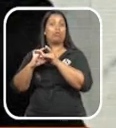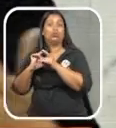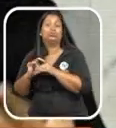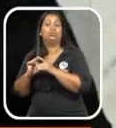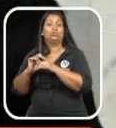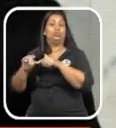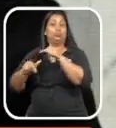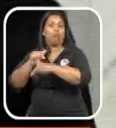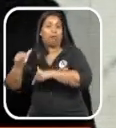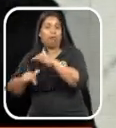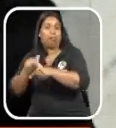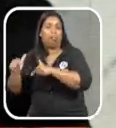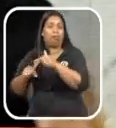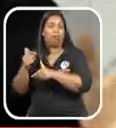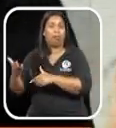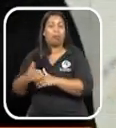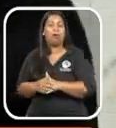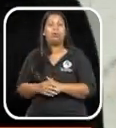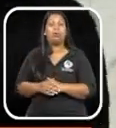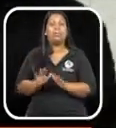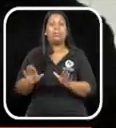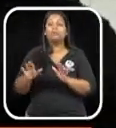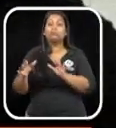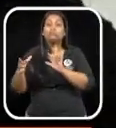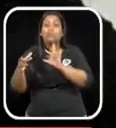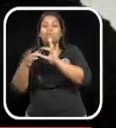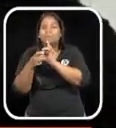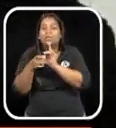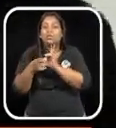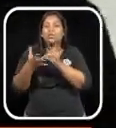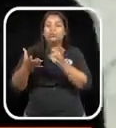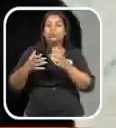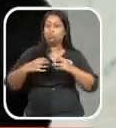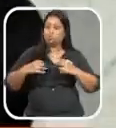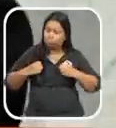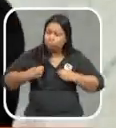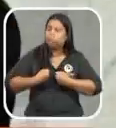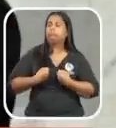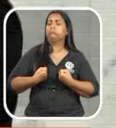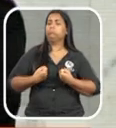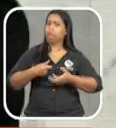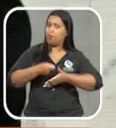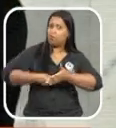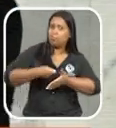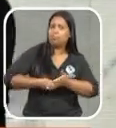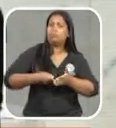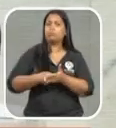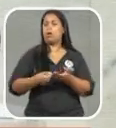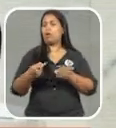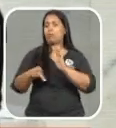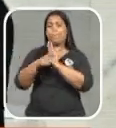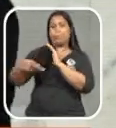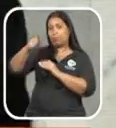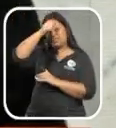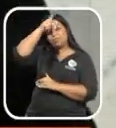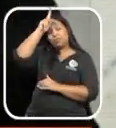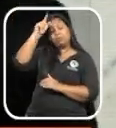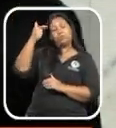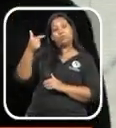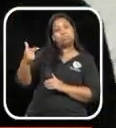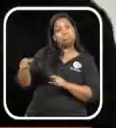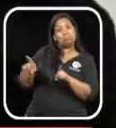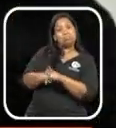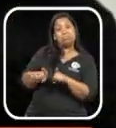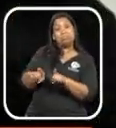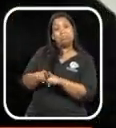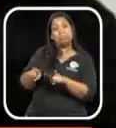vínculo de vestir a camisa dessa empresa, não é da prefeitura também, porque não tem ninguém da prefeitura que lhe dê um suporte, né? E ela